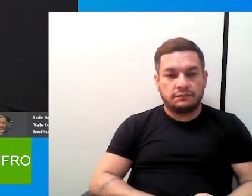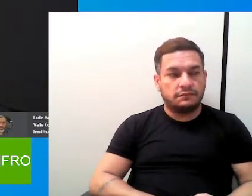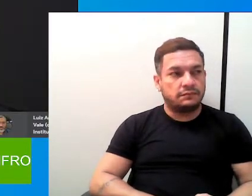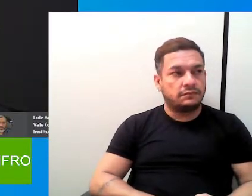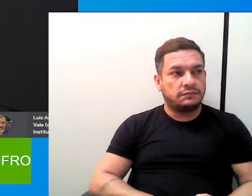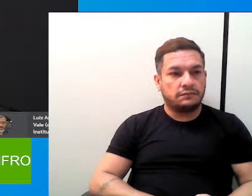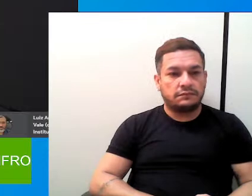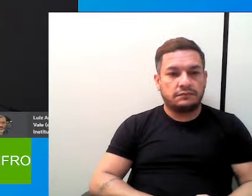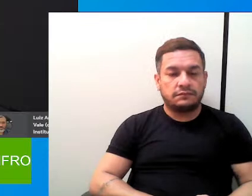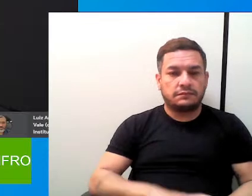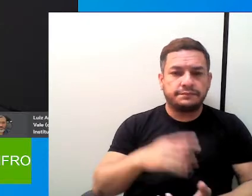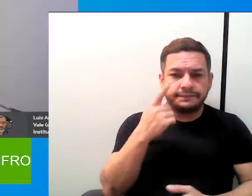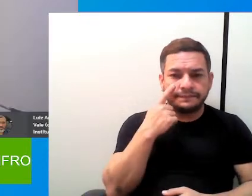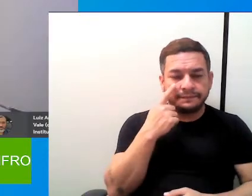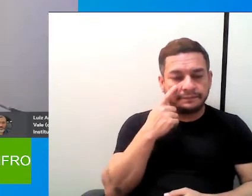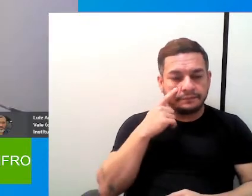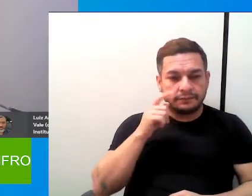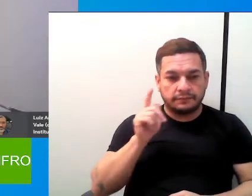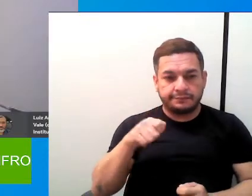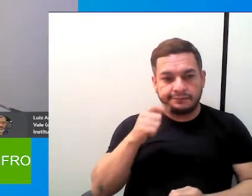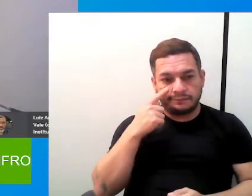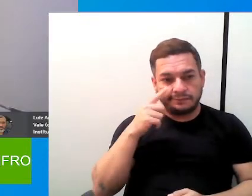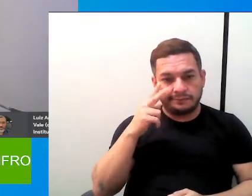Confirma para mim se está visualizando.